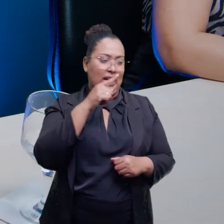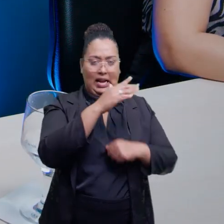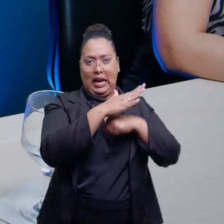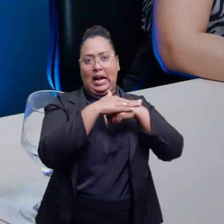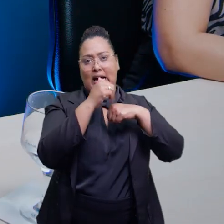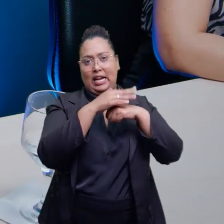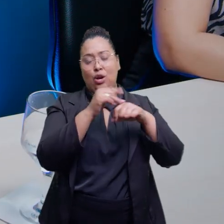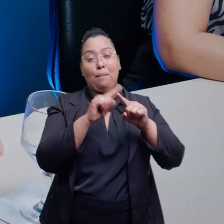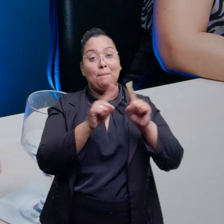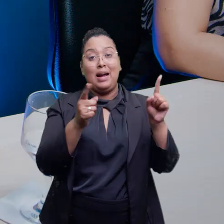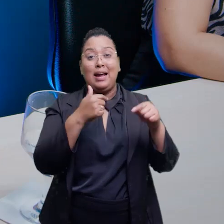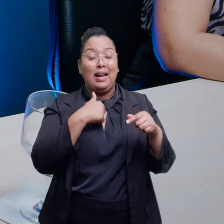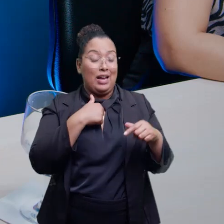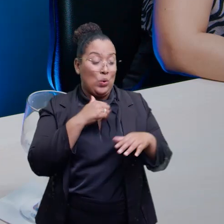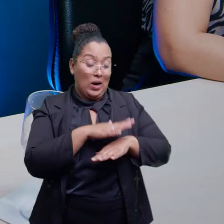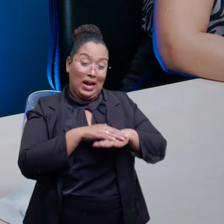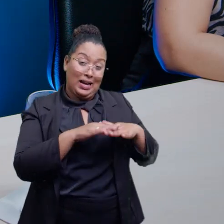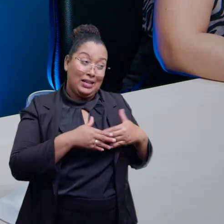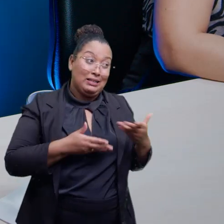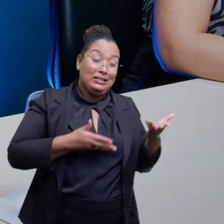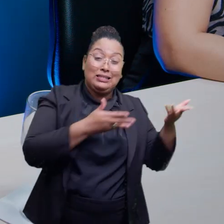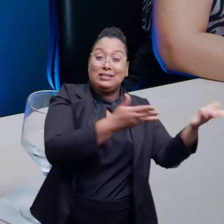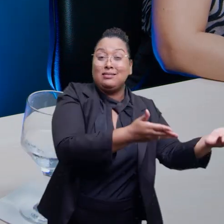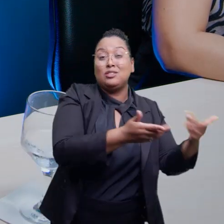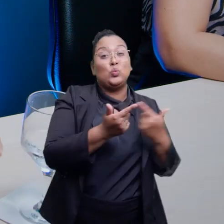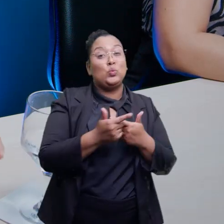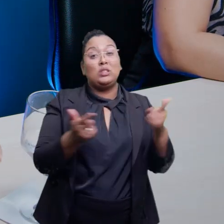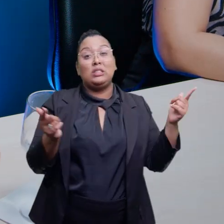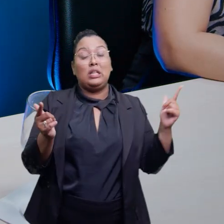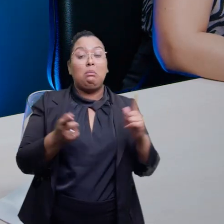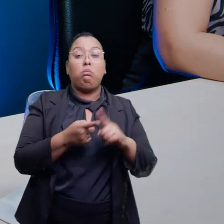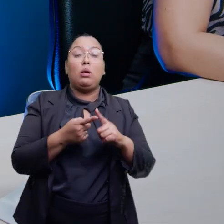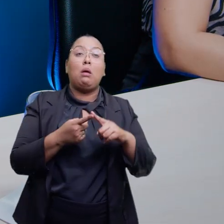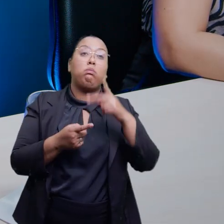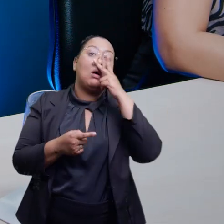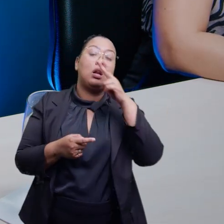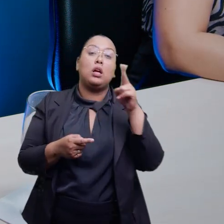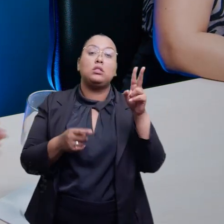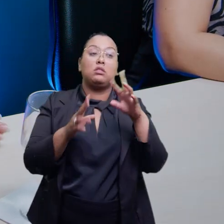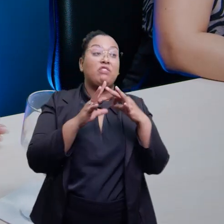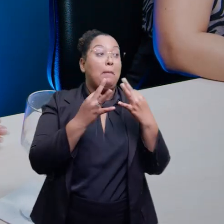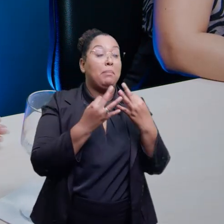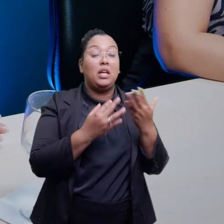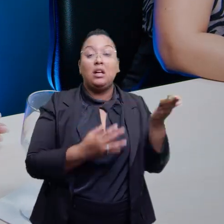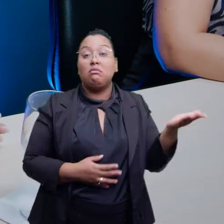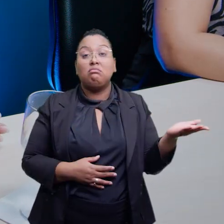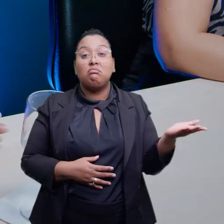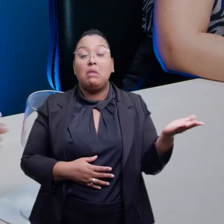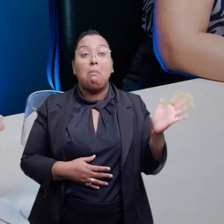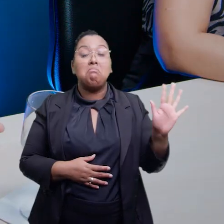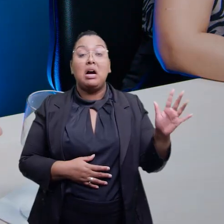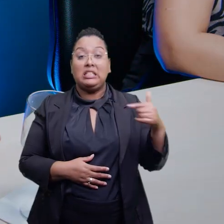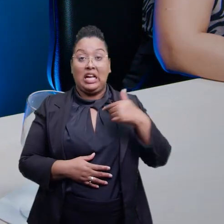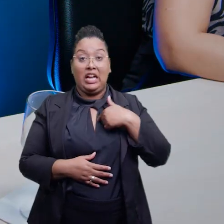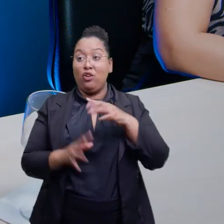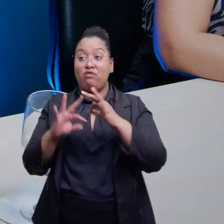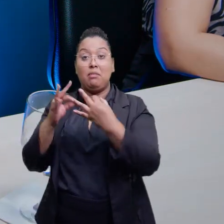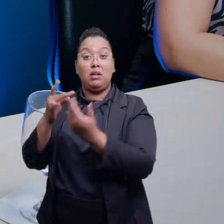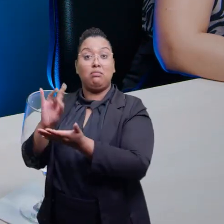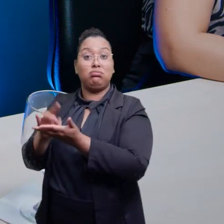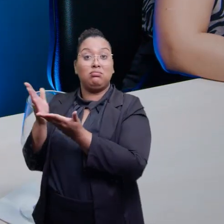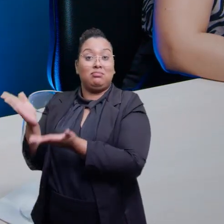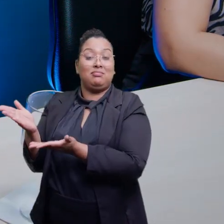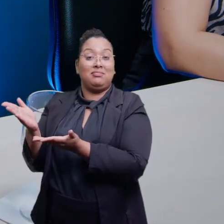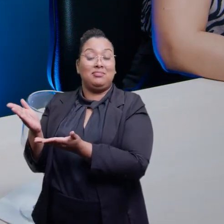carinho, né? Só que eu não tenho esse carinho porque é como se fosse, igual você falou, é uma família, só que eu tenho a minha